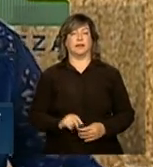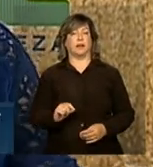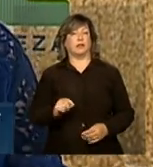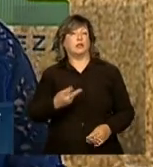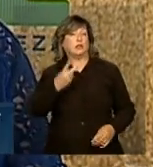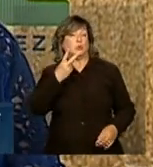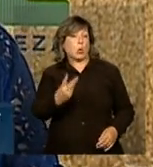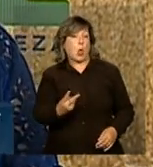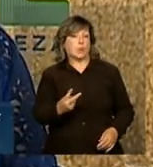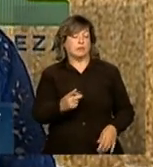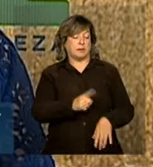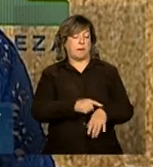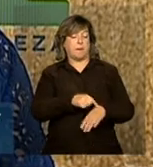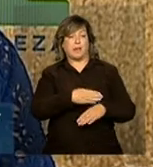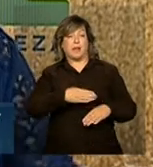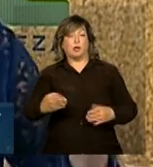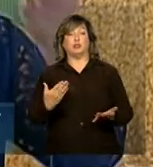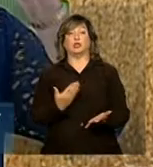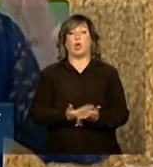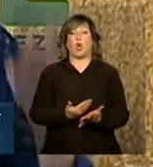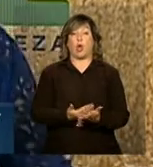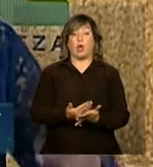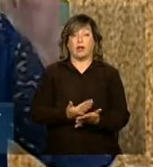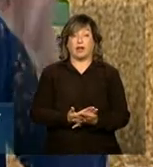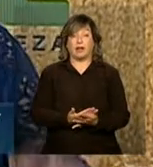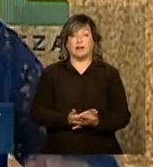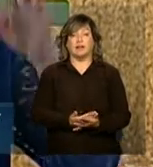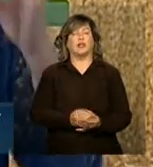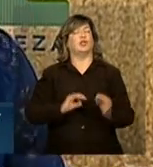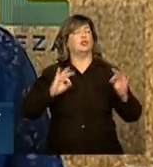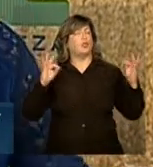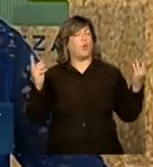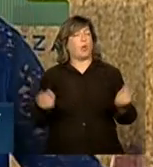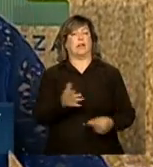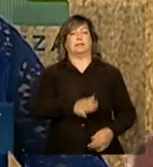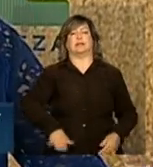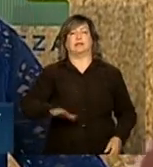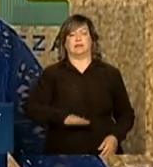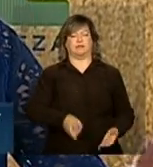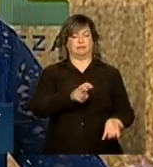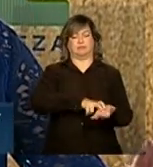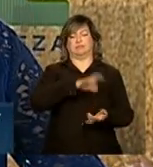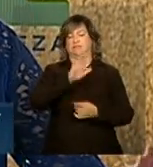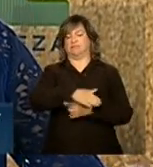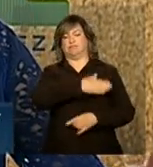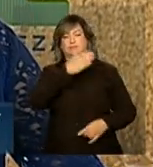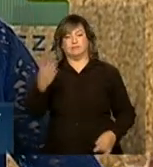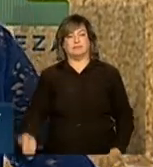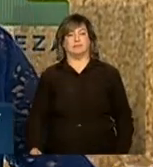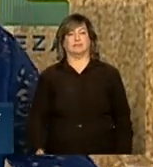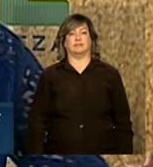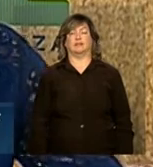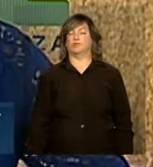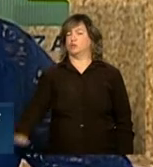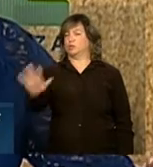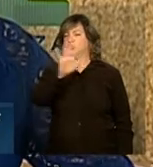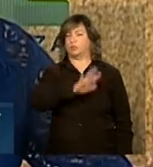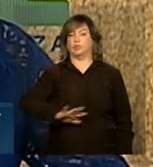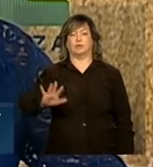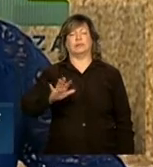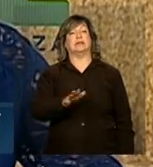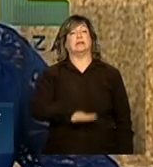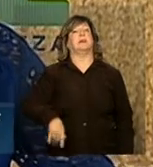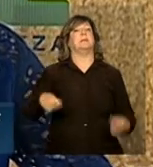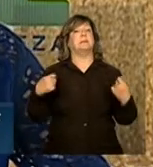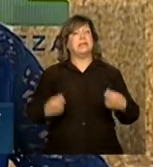dois períodos escolares para todas as crianças desse país. Nós temos de